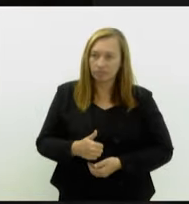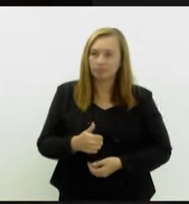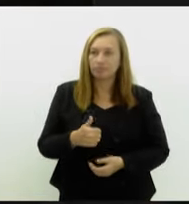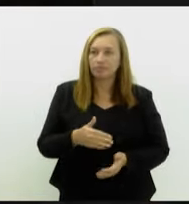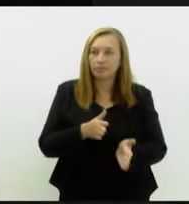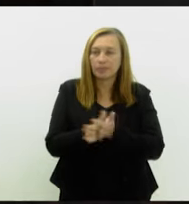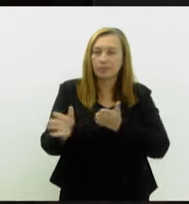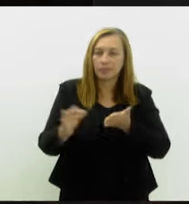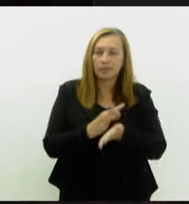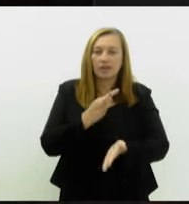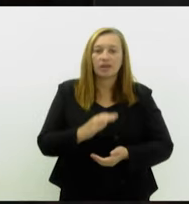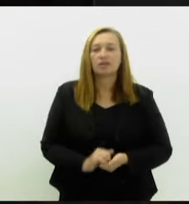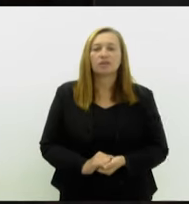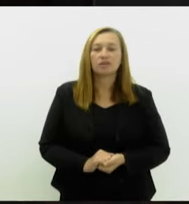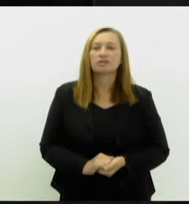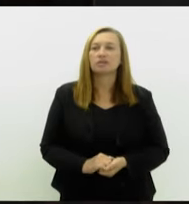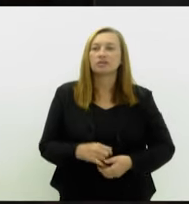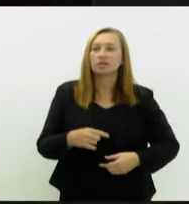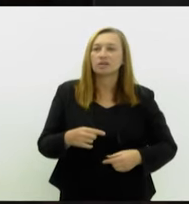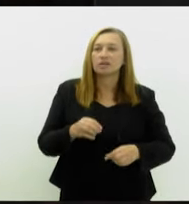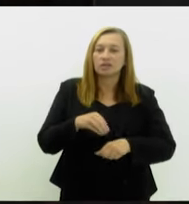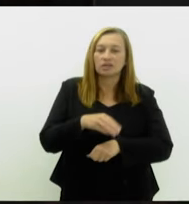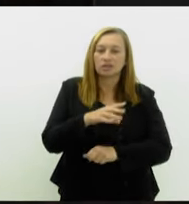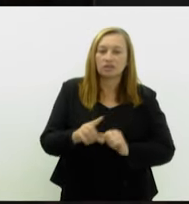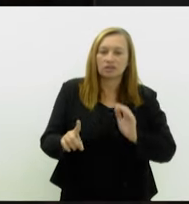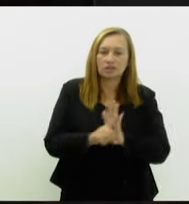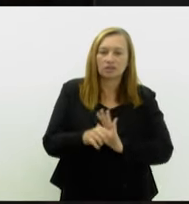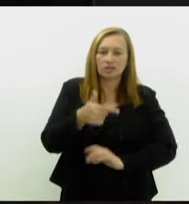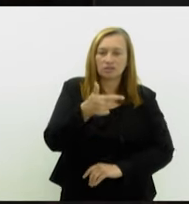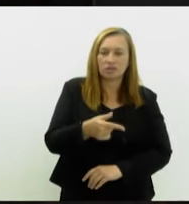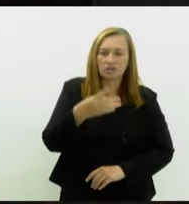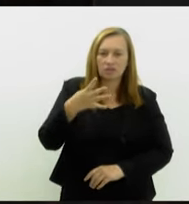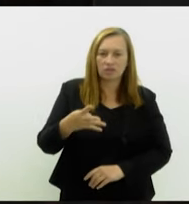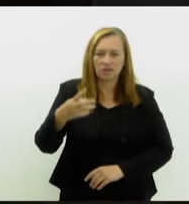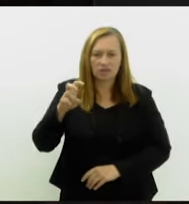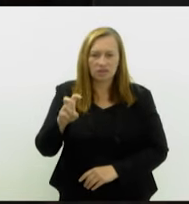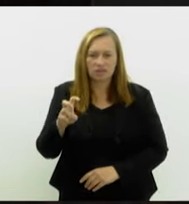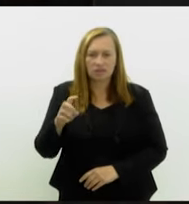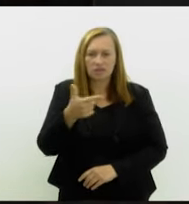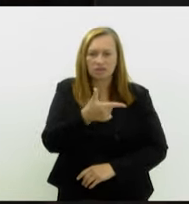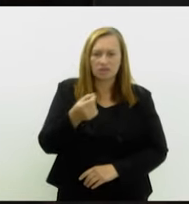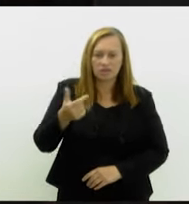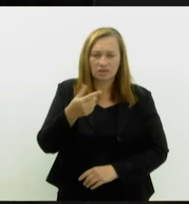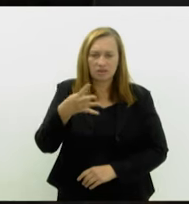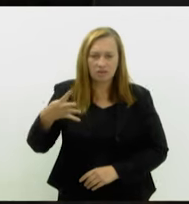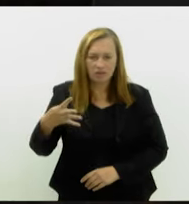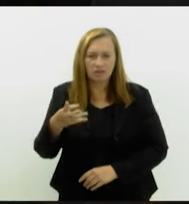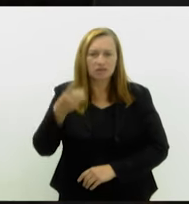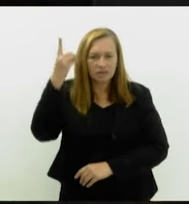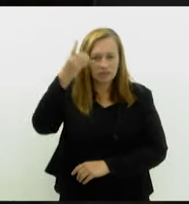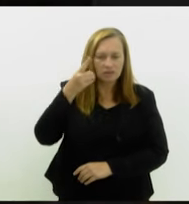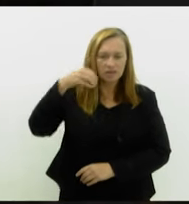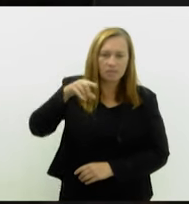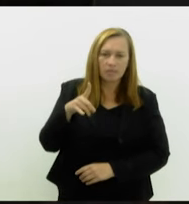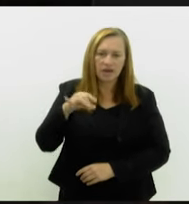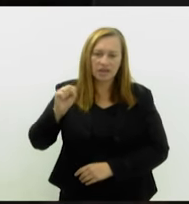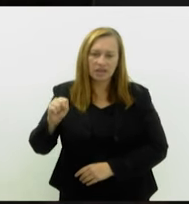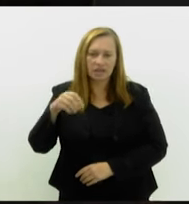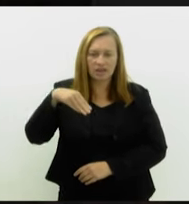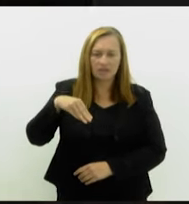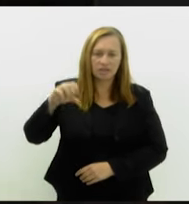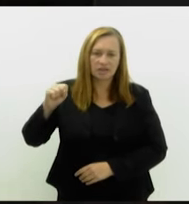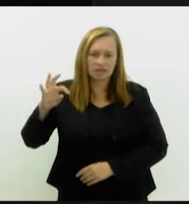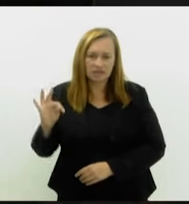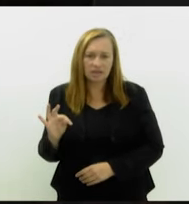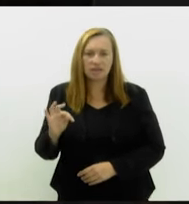vai a publicação. Indicação legislativa número 245 de 2024, de autoria da deputada Marina, do MST, que solicita